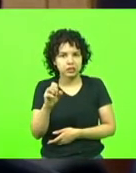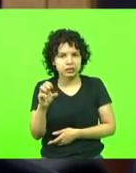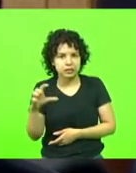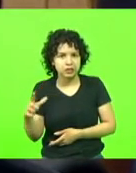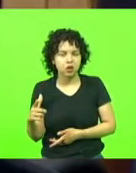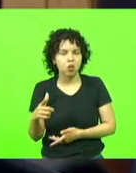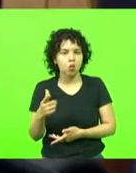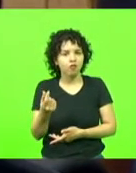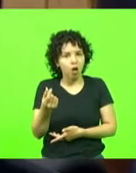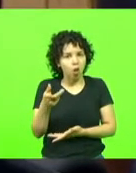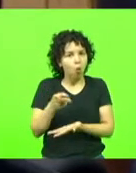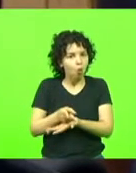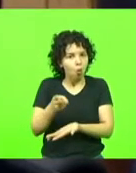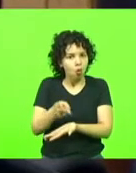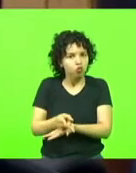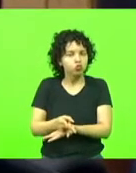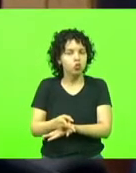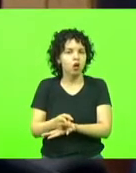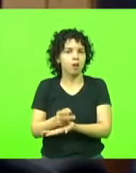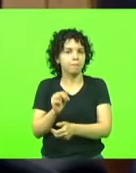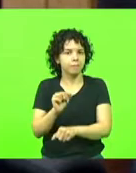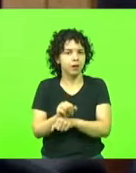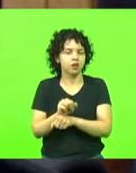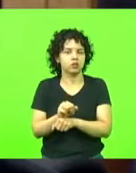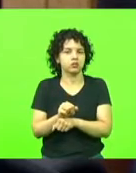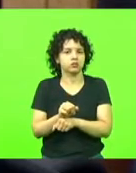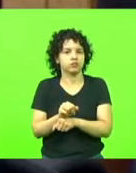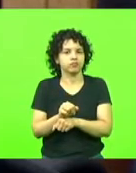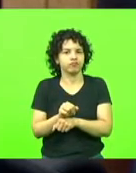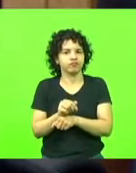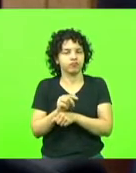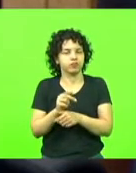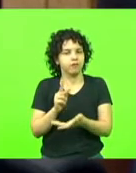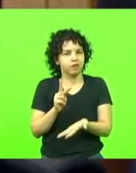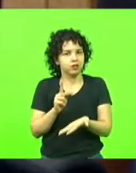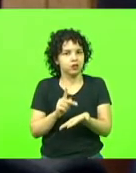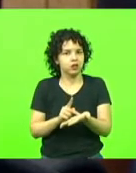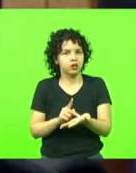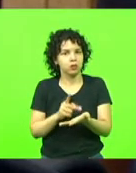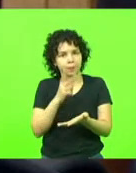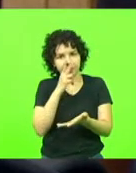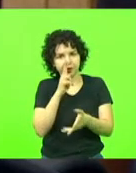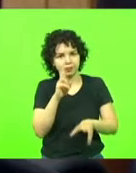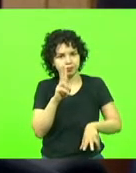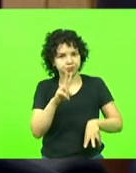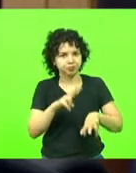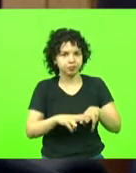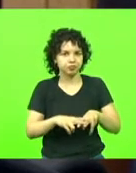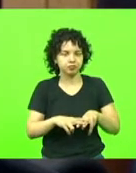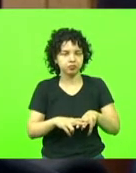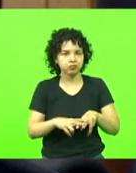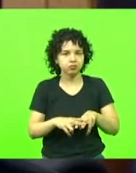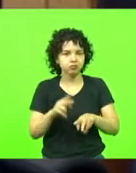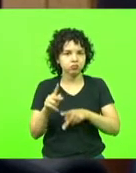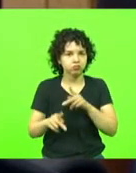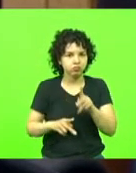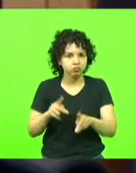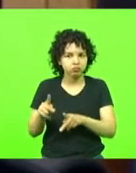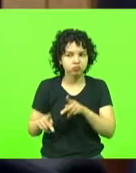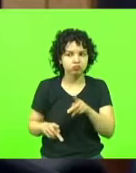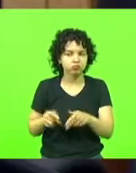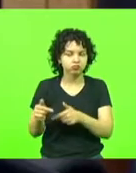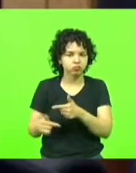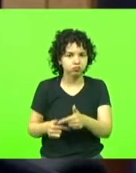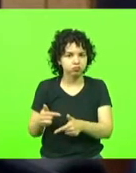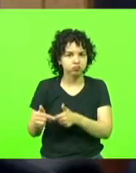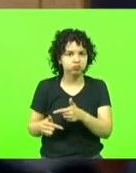um verdadeiro, uma verdadeira prisão que os trabalhadores estão tendo, uma verdadeira pressão. Eu